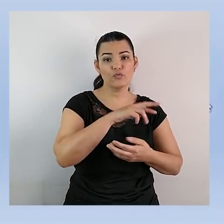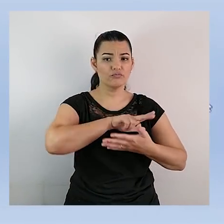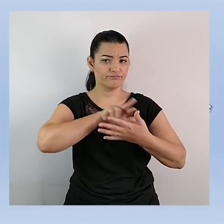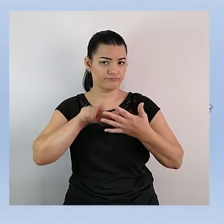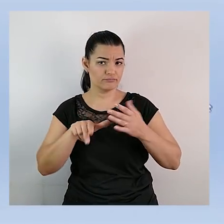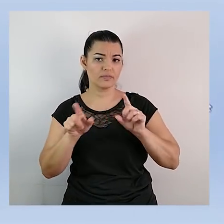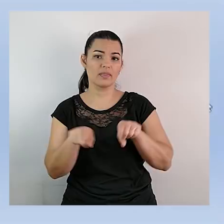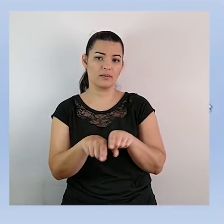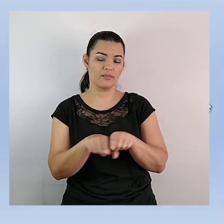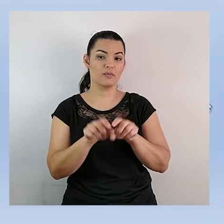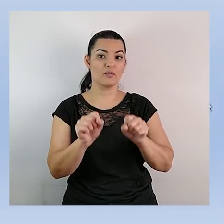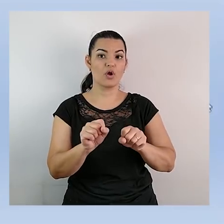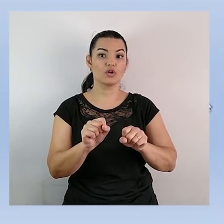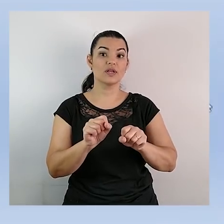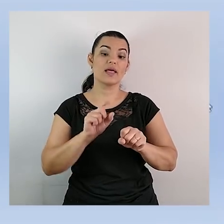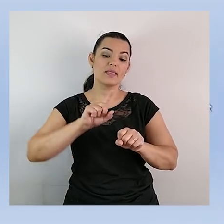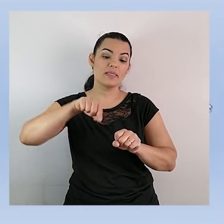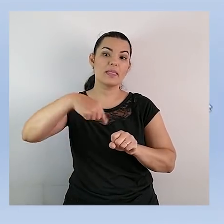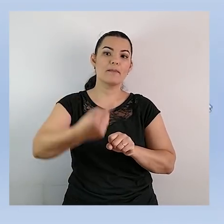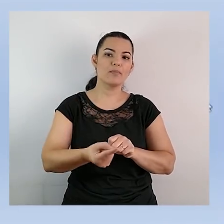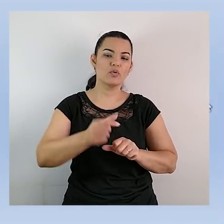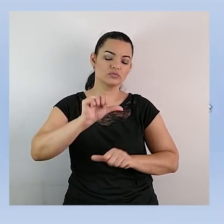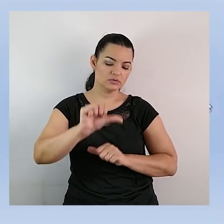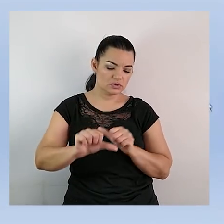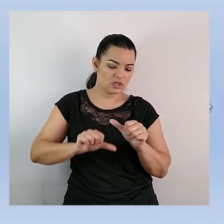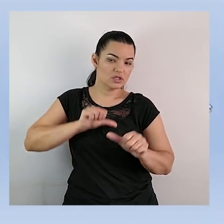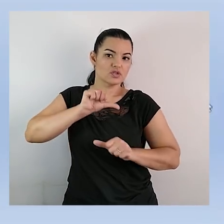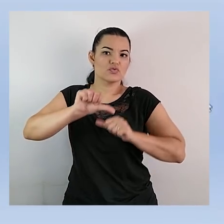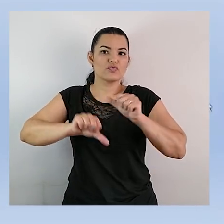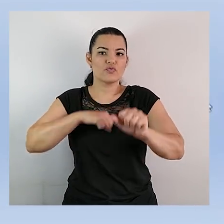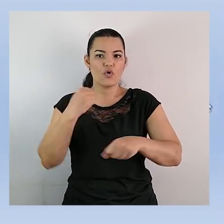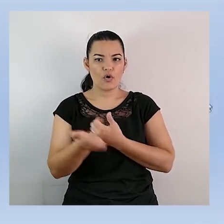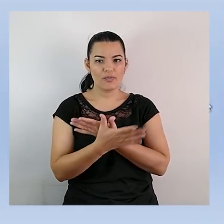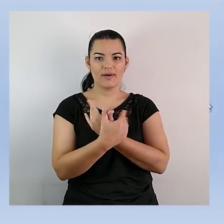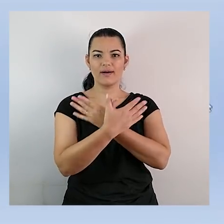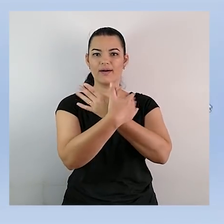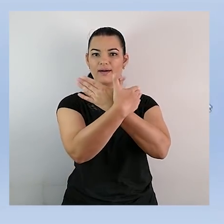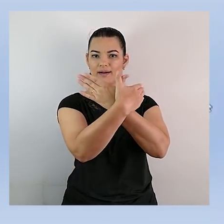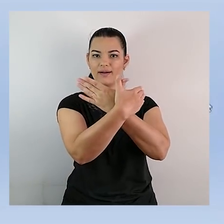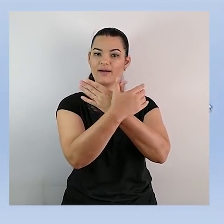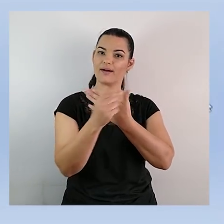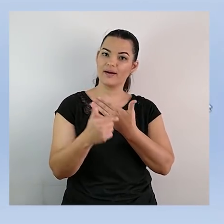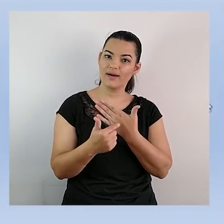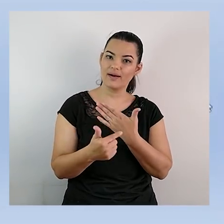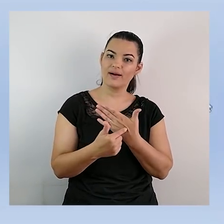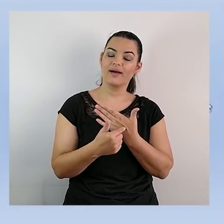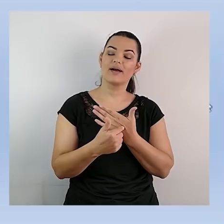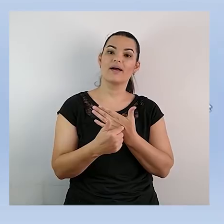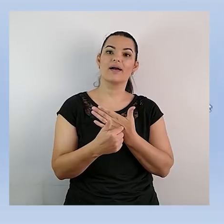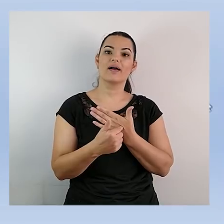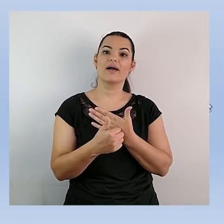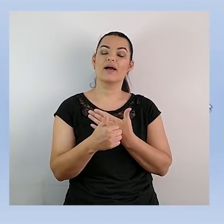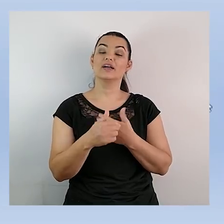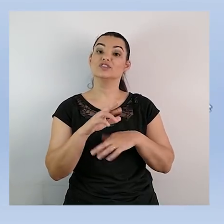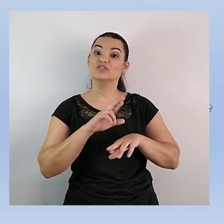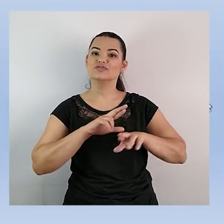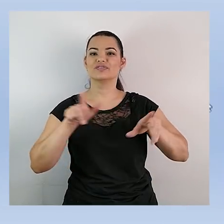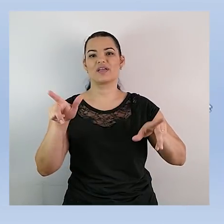De frutas que ela encontra, de frutos. Quando ela sofre metamorfose, né, e se transforma na